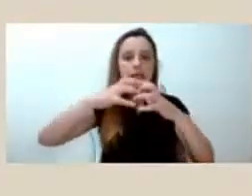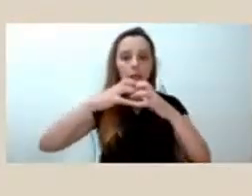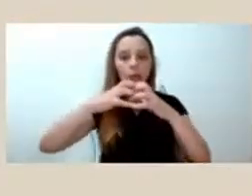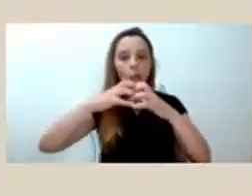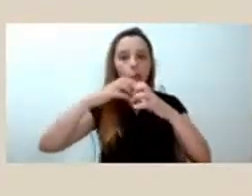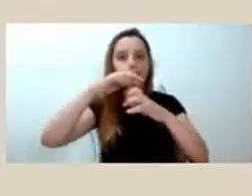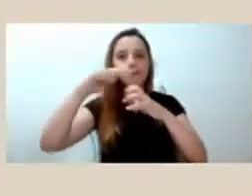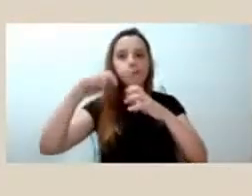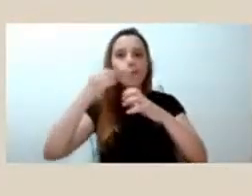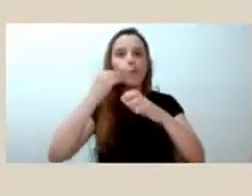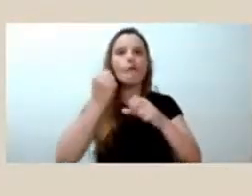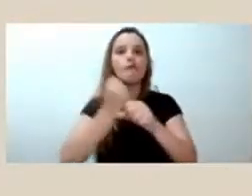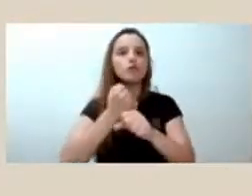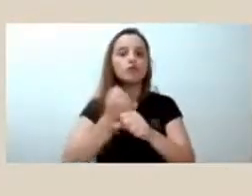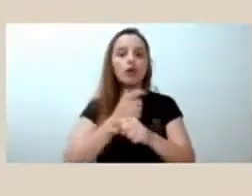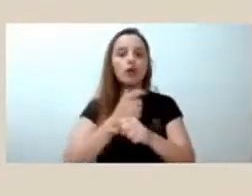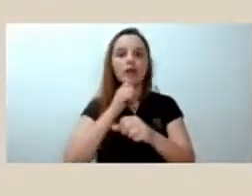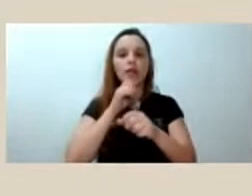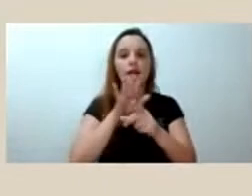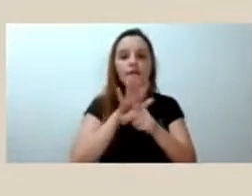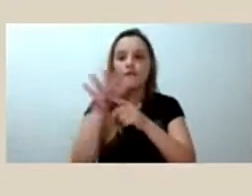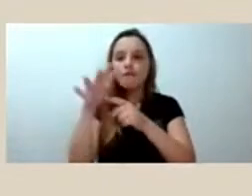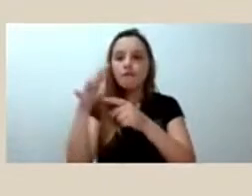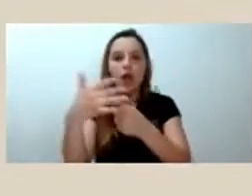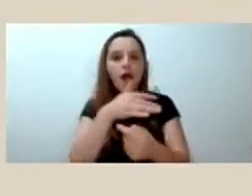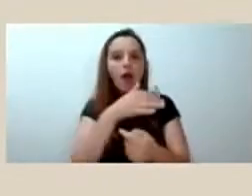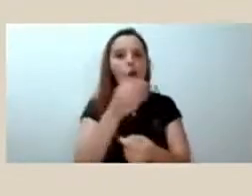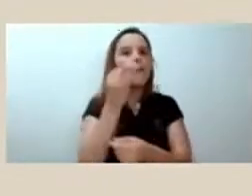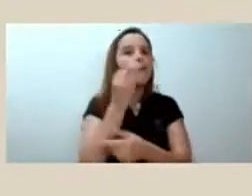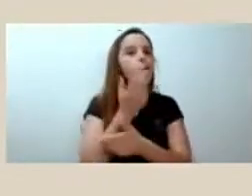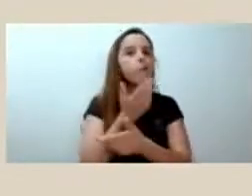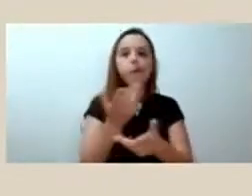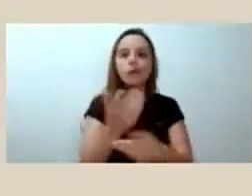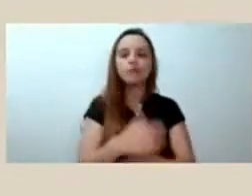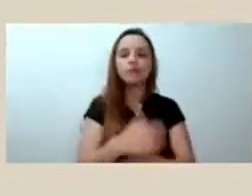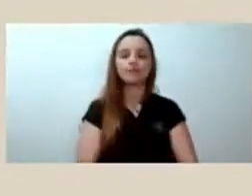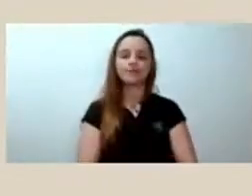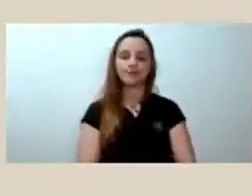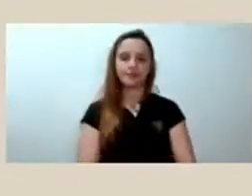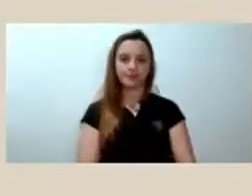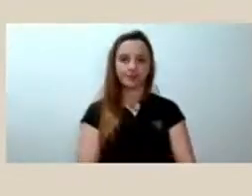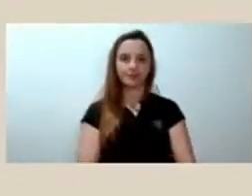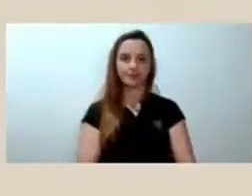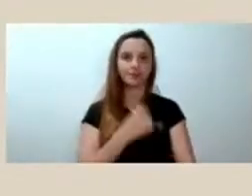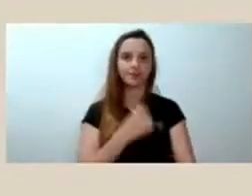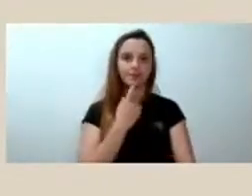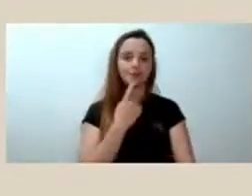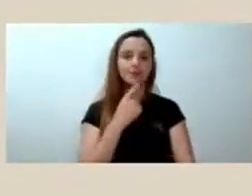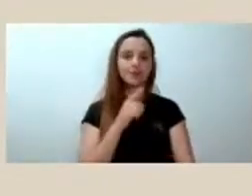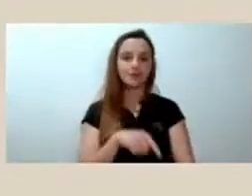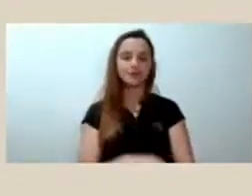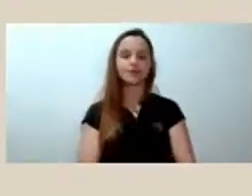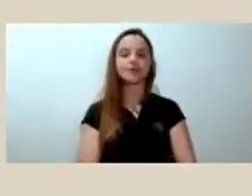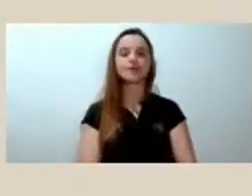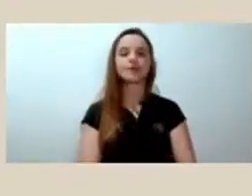influenciam? So how do the mind and the brain influence each other?